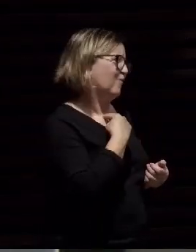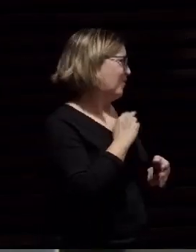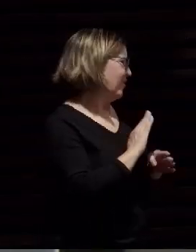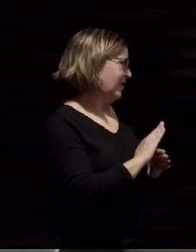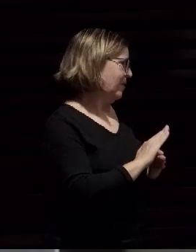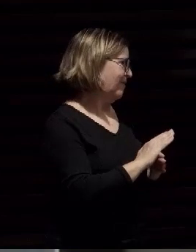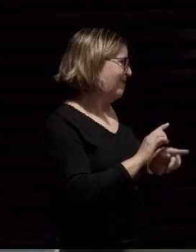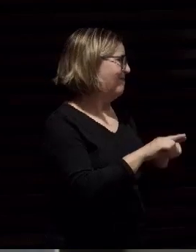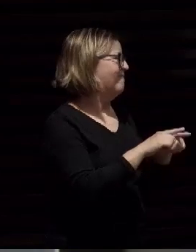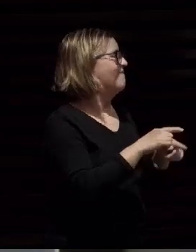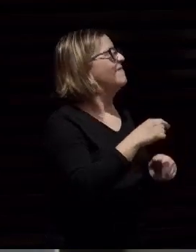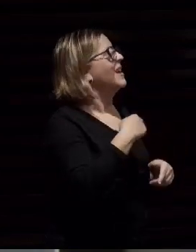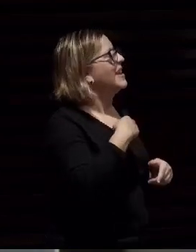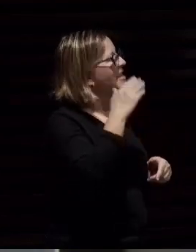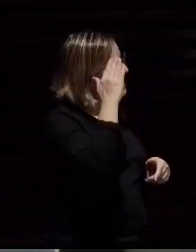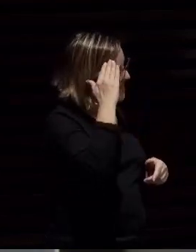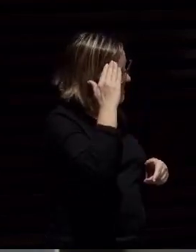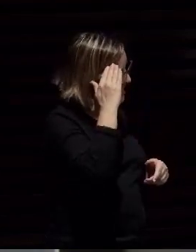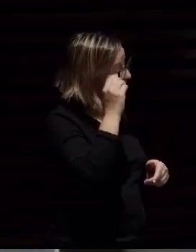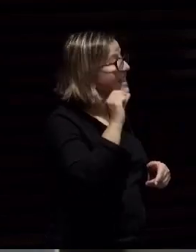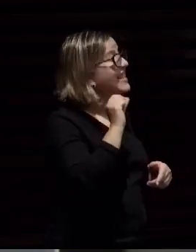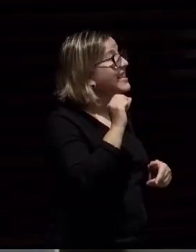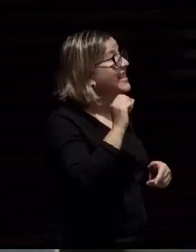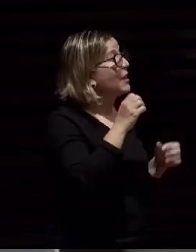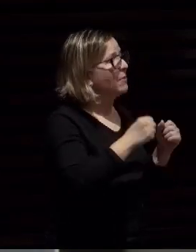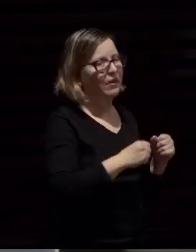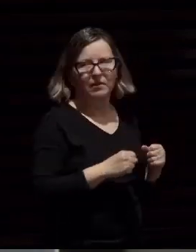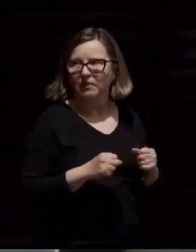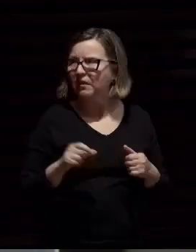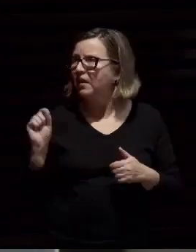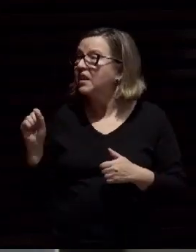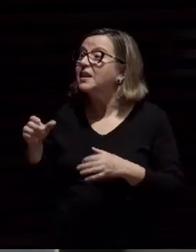Mas eu sei quem pode. E ele disse, quem pode?